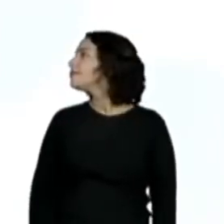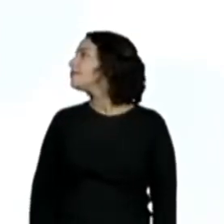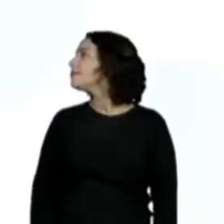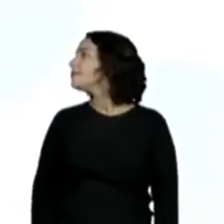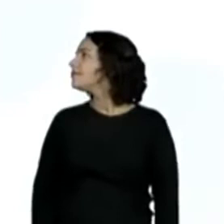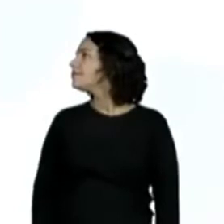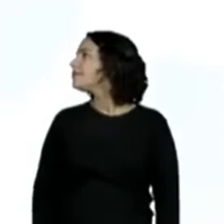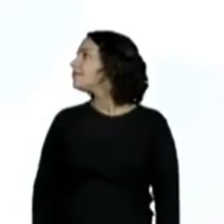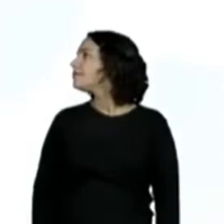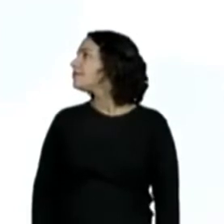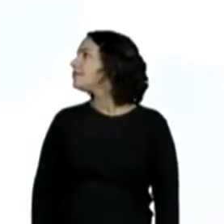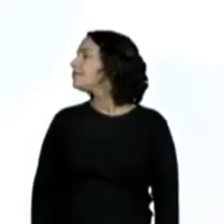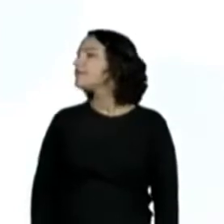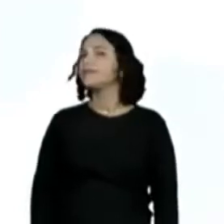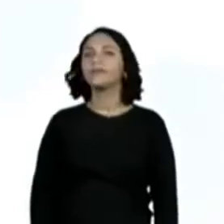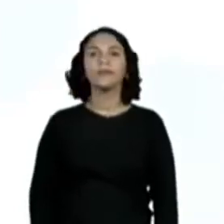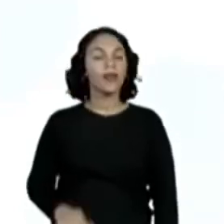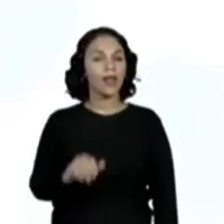adesiva.